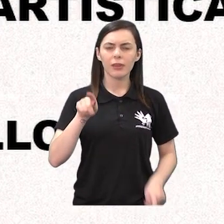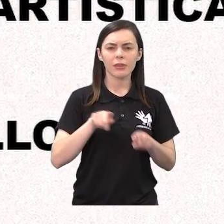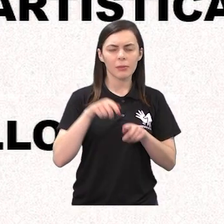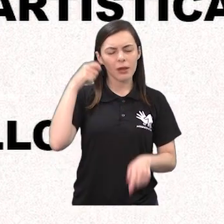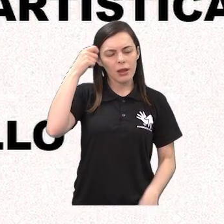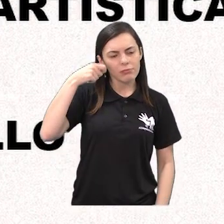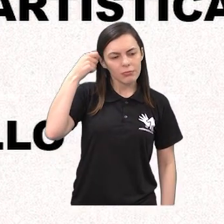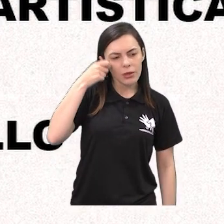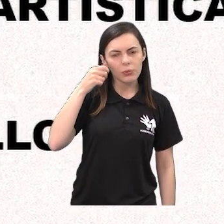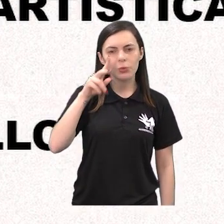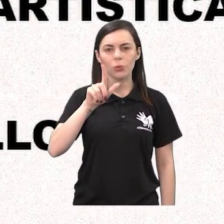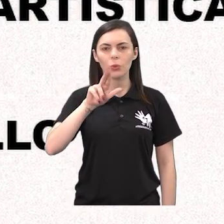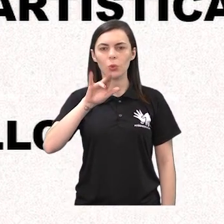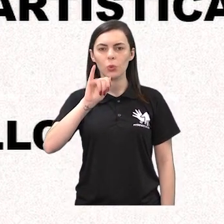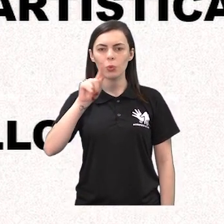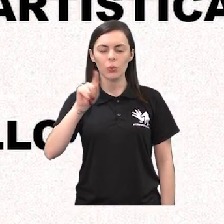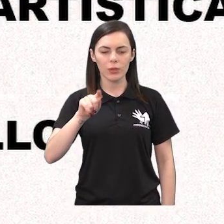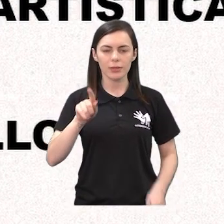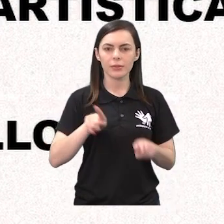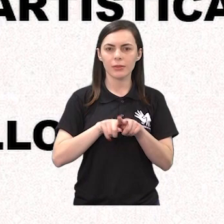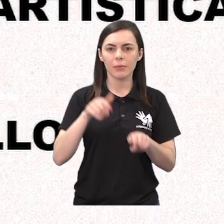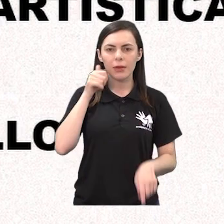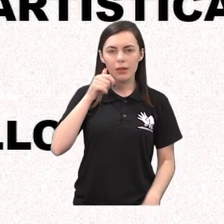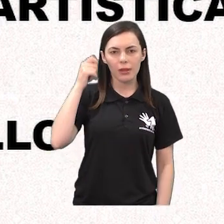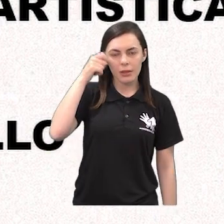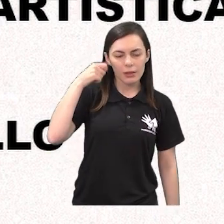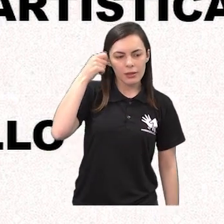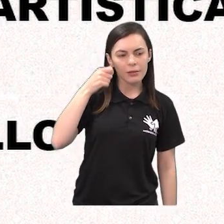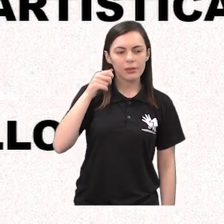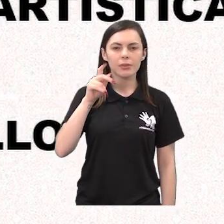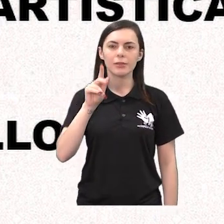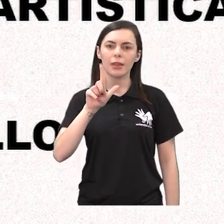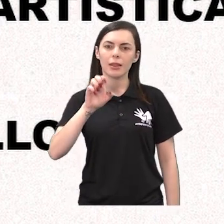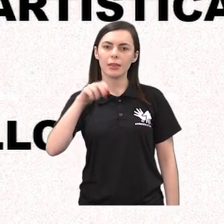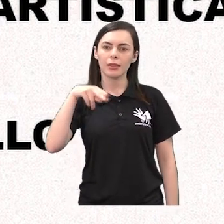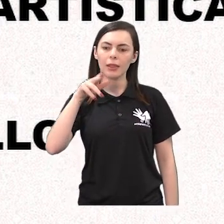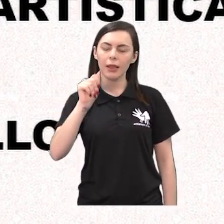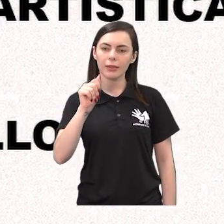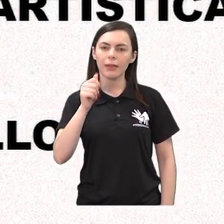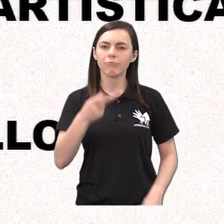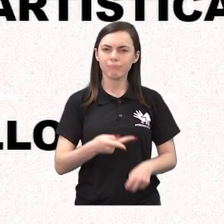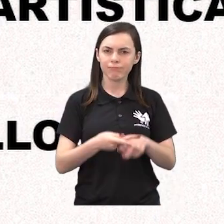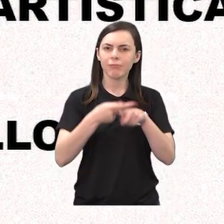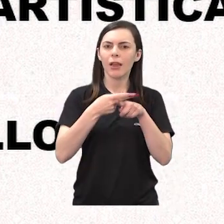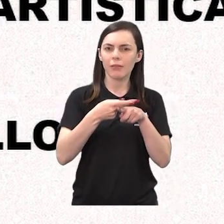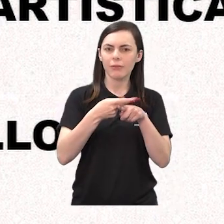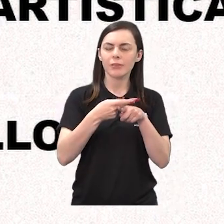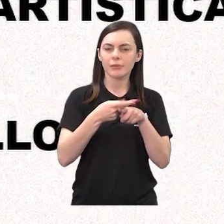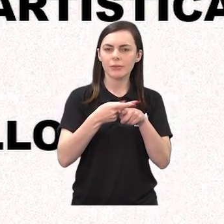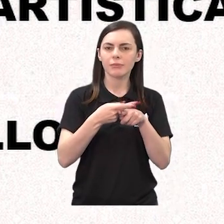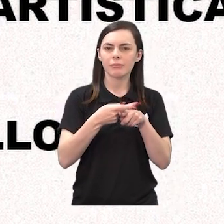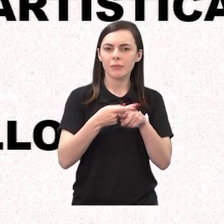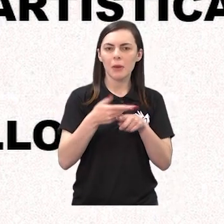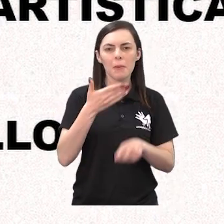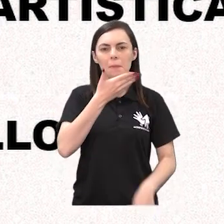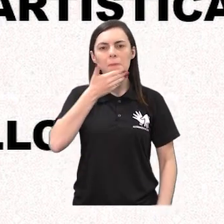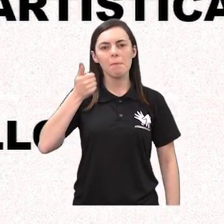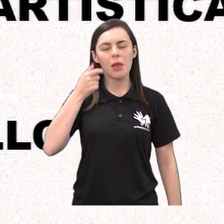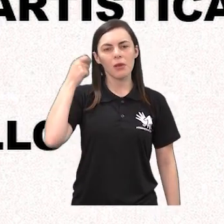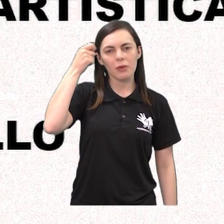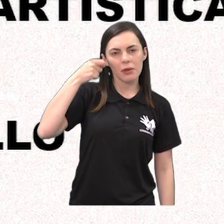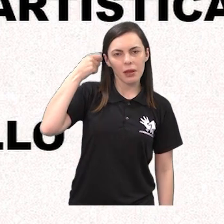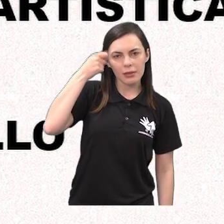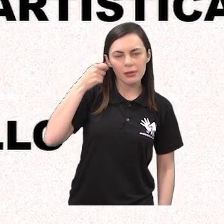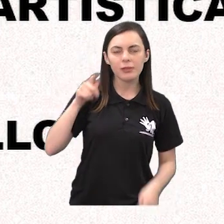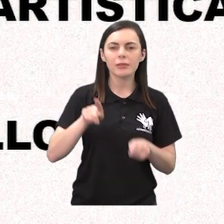como melhor ator, que é o Luiz Carlos Pazello, e a atriz Lena Horne também ganhou como melhor atriz. Então ganhou